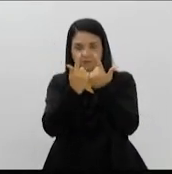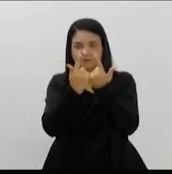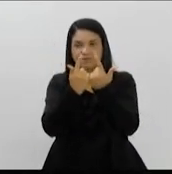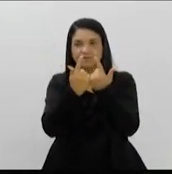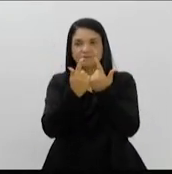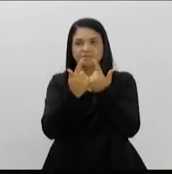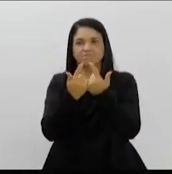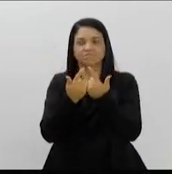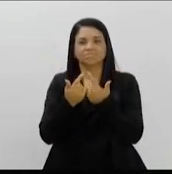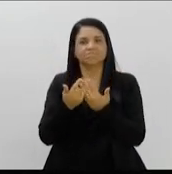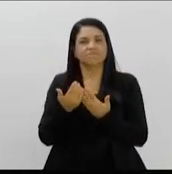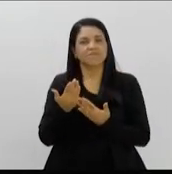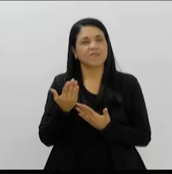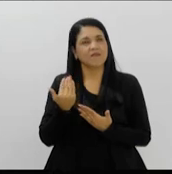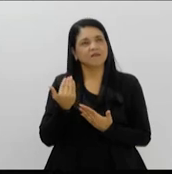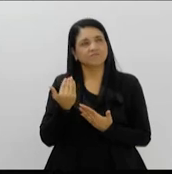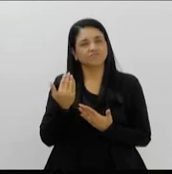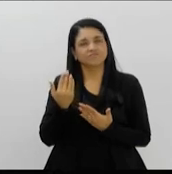Recentemente,